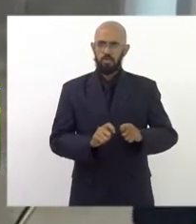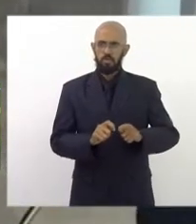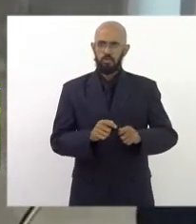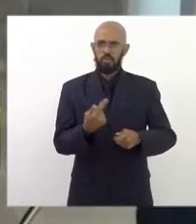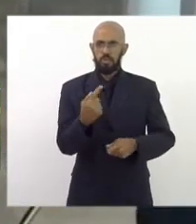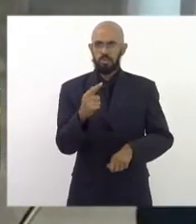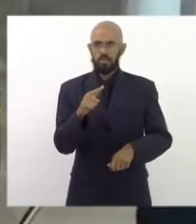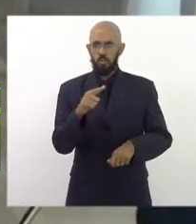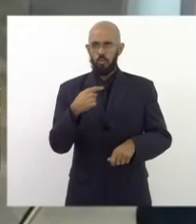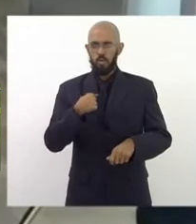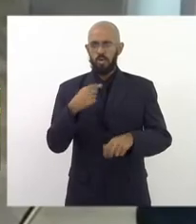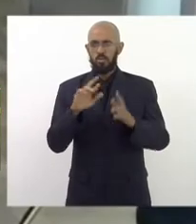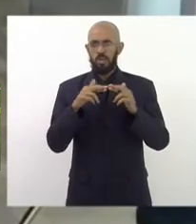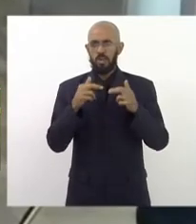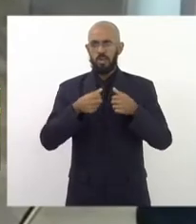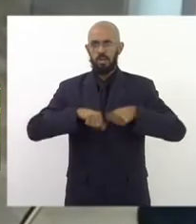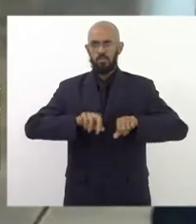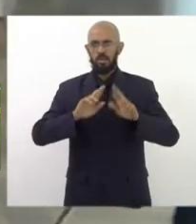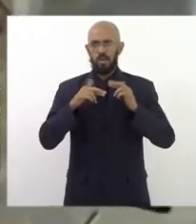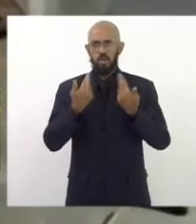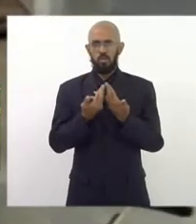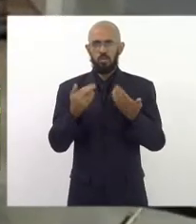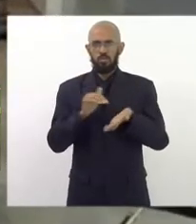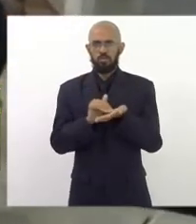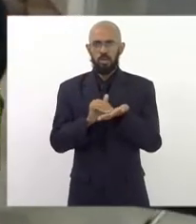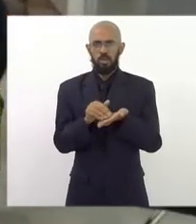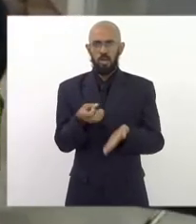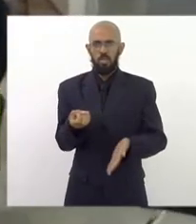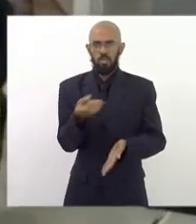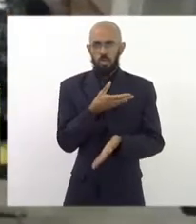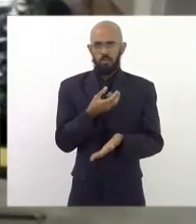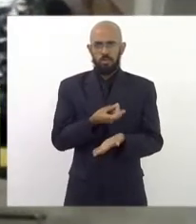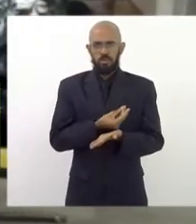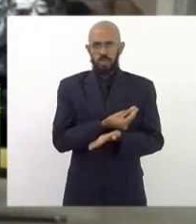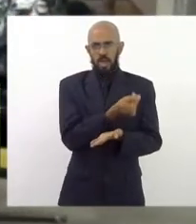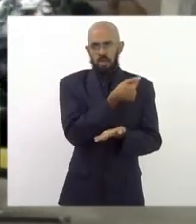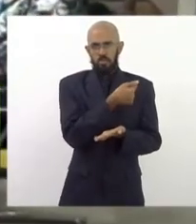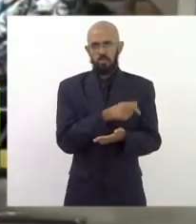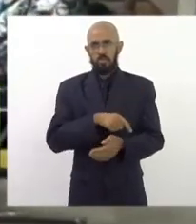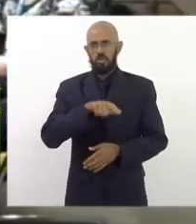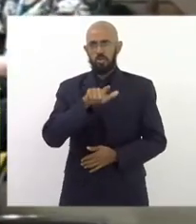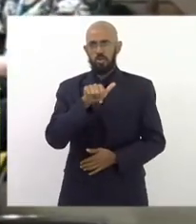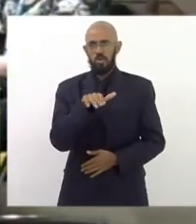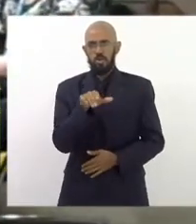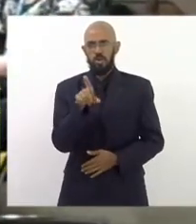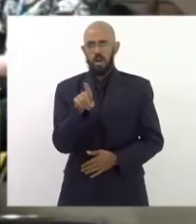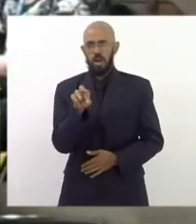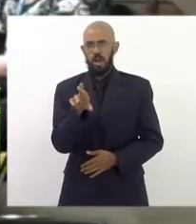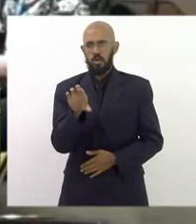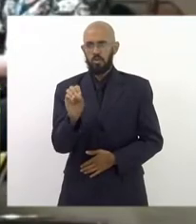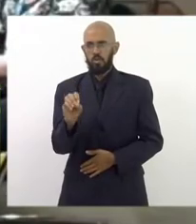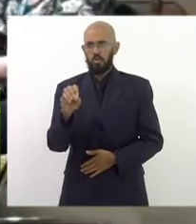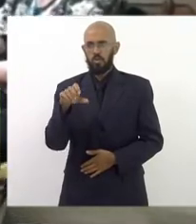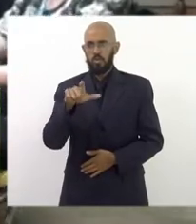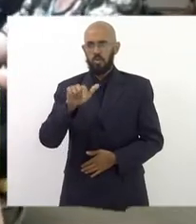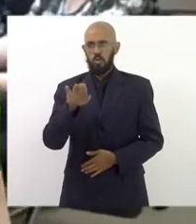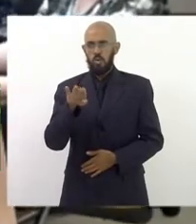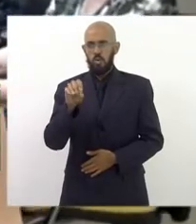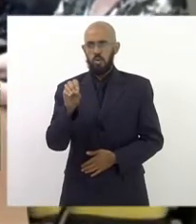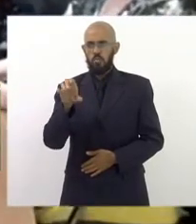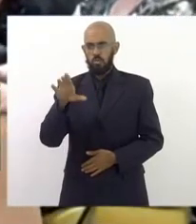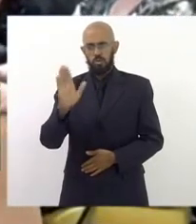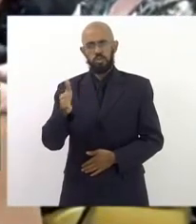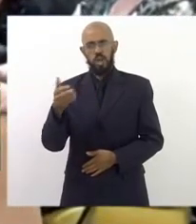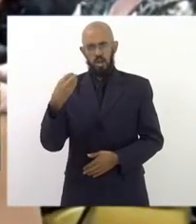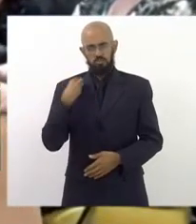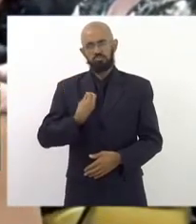Eu estava aqui em reunião com o novo secretário, ele saiu, que é o Leonardo Lobo, que já esteve aqui como